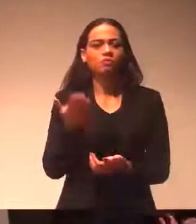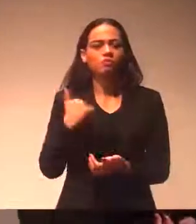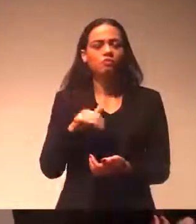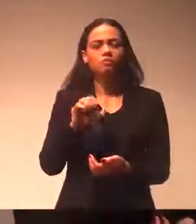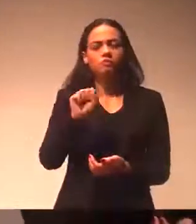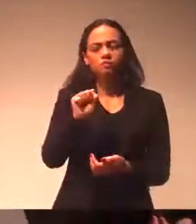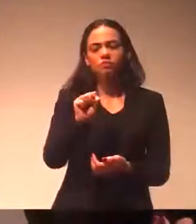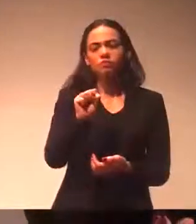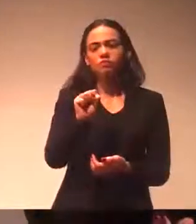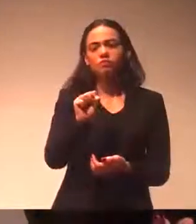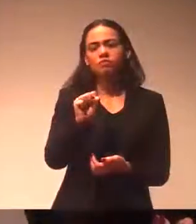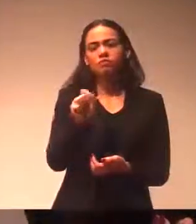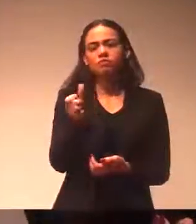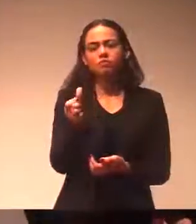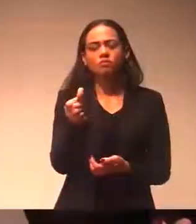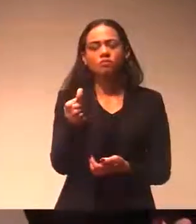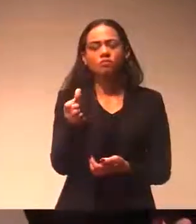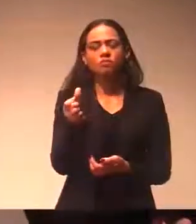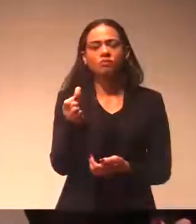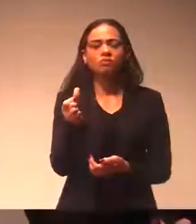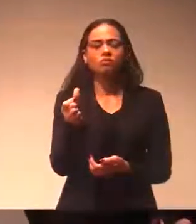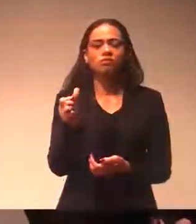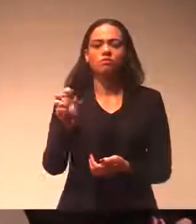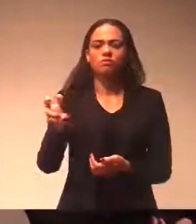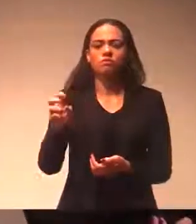865-401, qualquer um pode achar isso na internet,